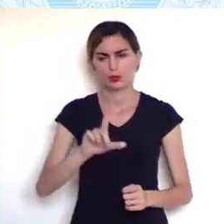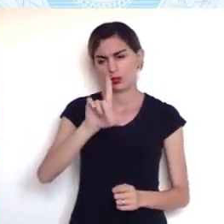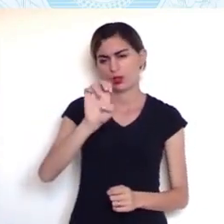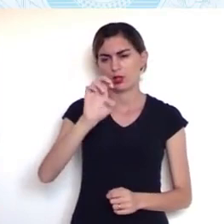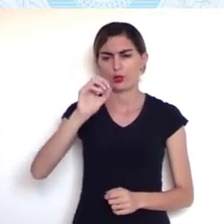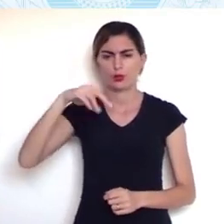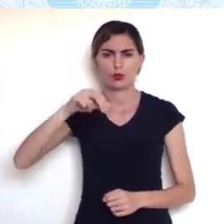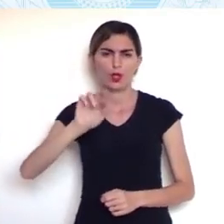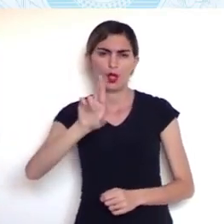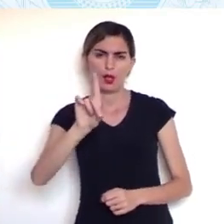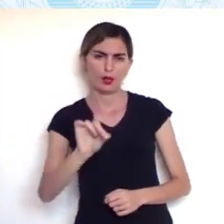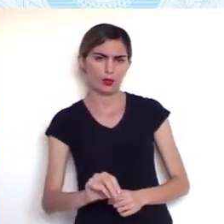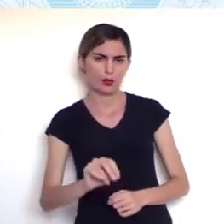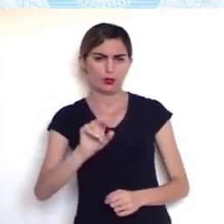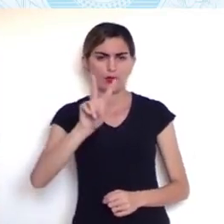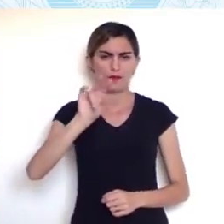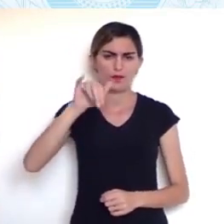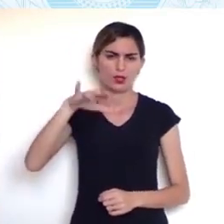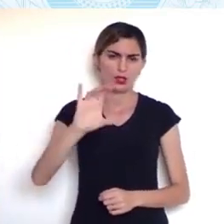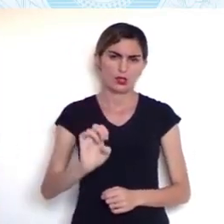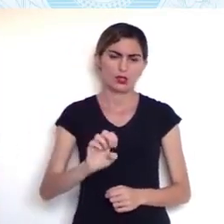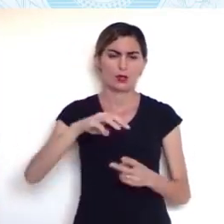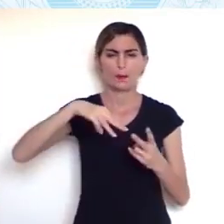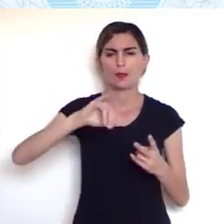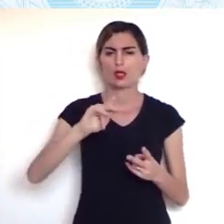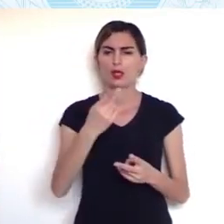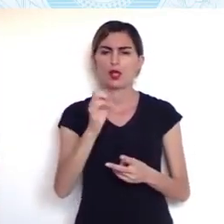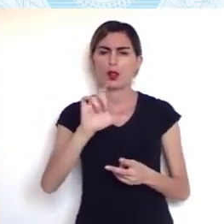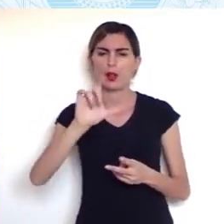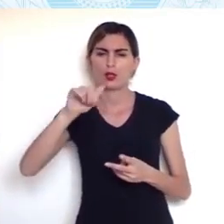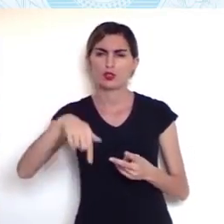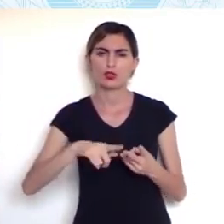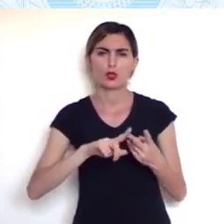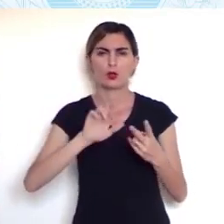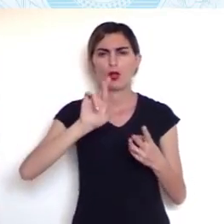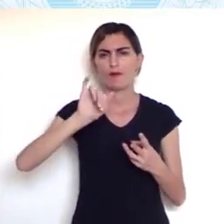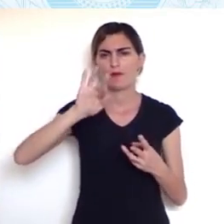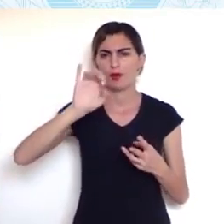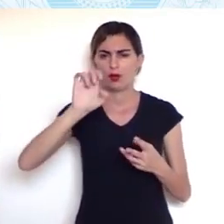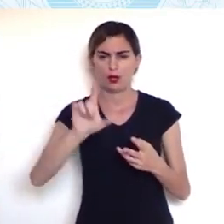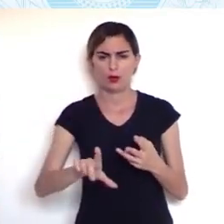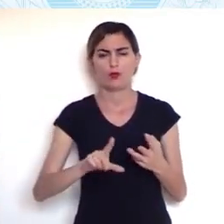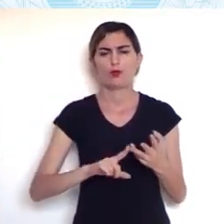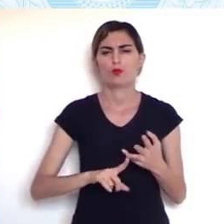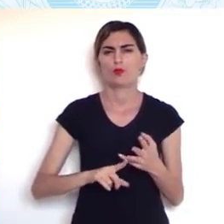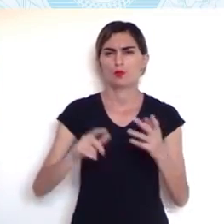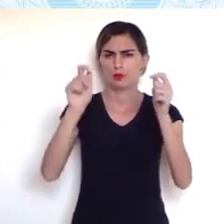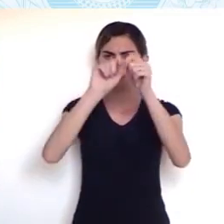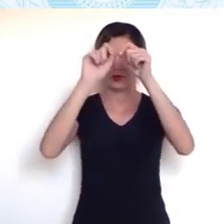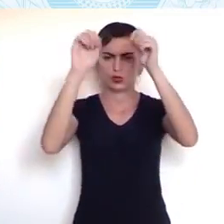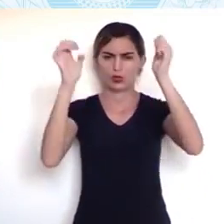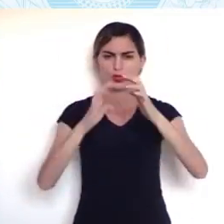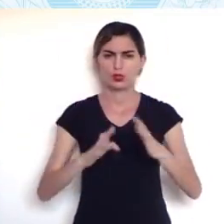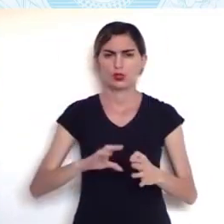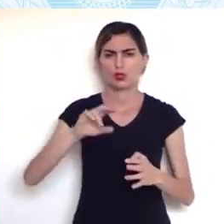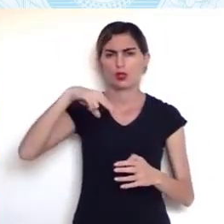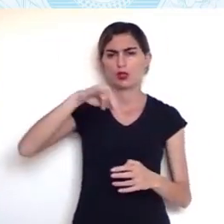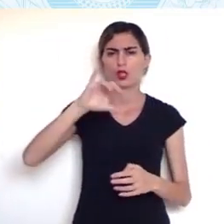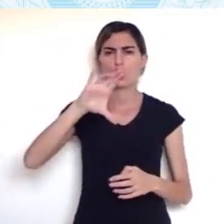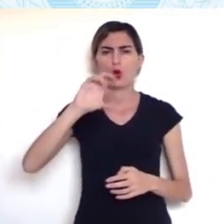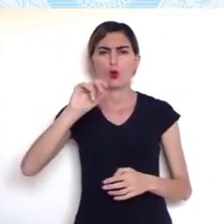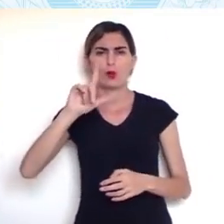Vinci, Michelangelo, Rafael, o Nicolau Maquiavel,